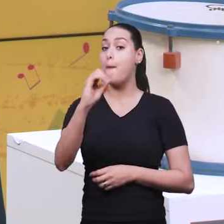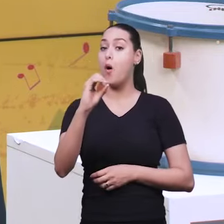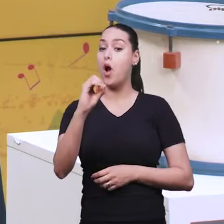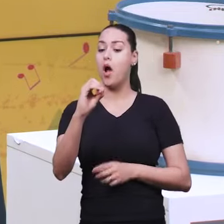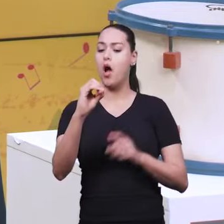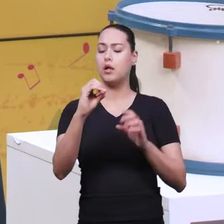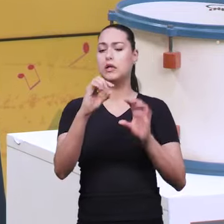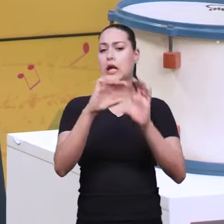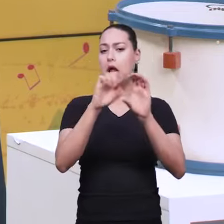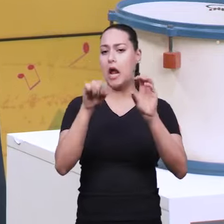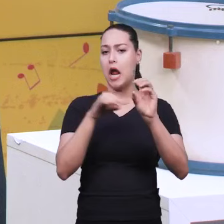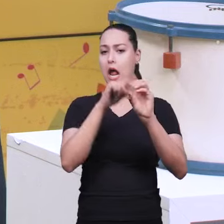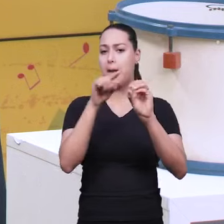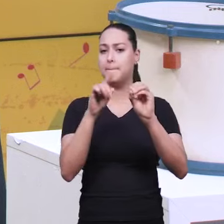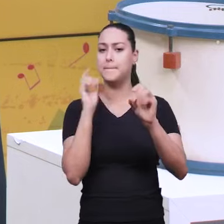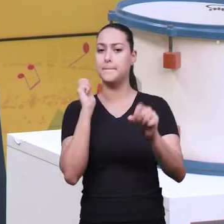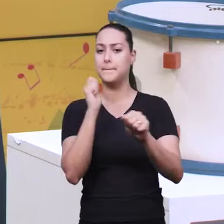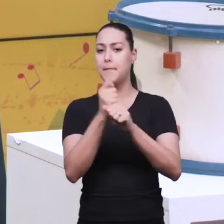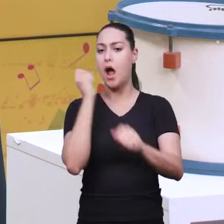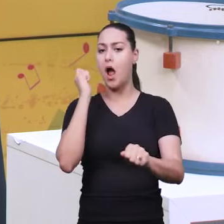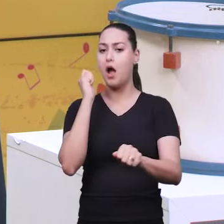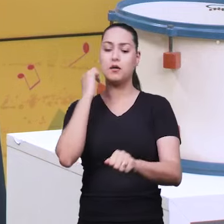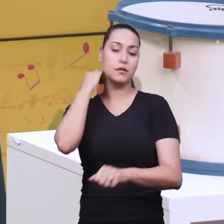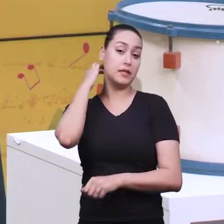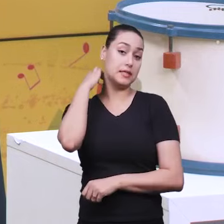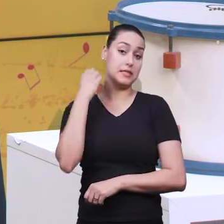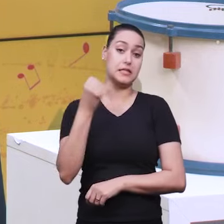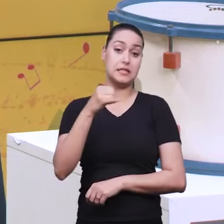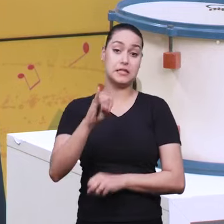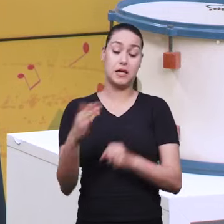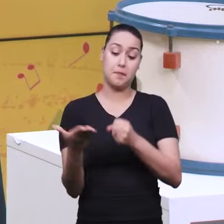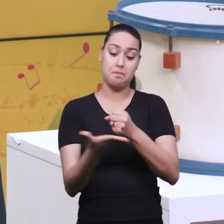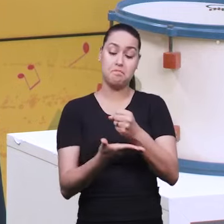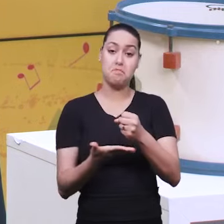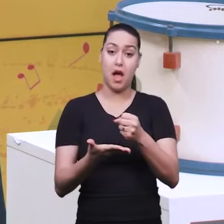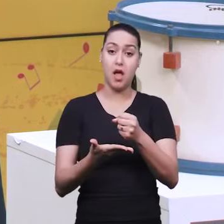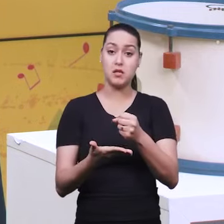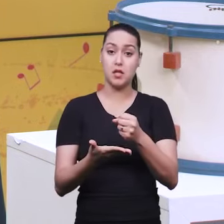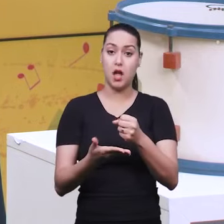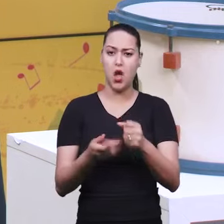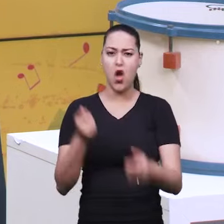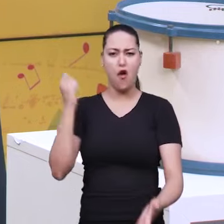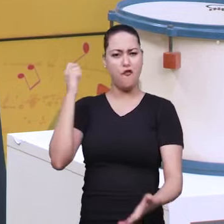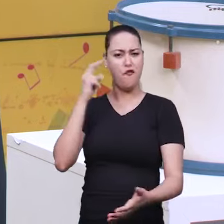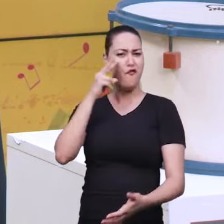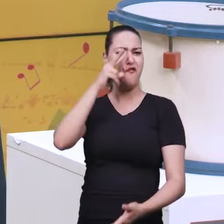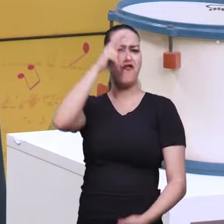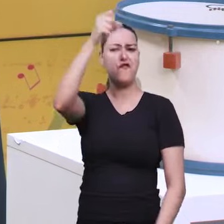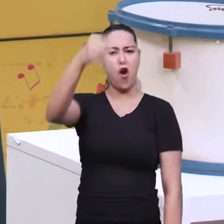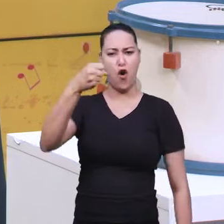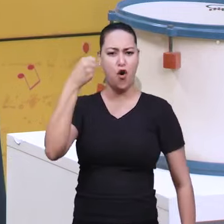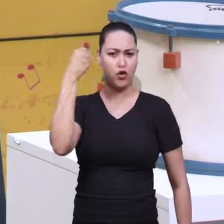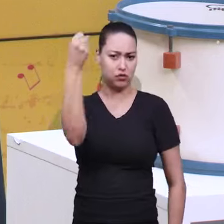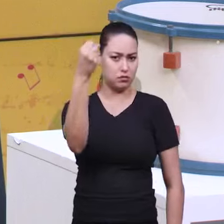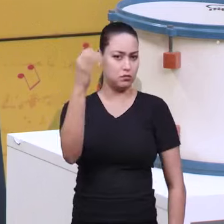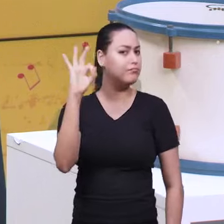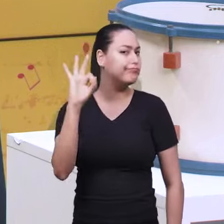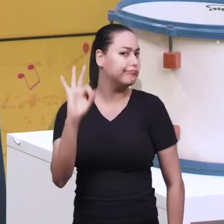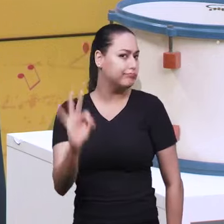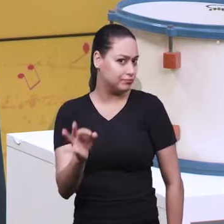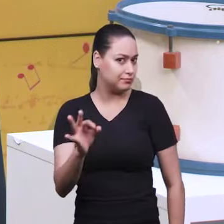a bolinha está para bater. Quando a bolinha tiver com o tracinho embaixo, bater